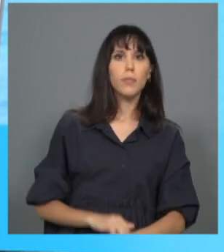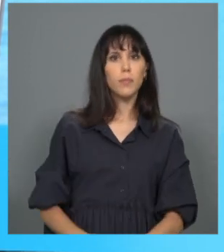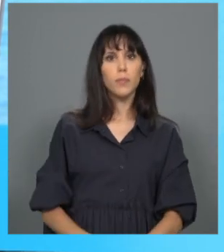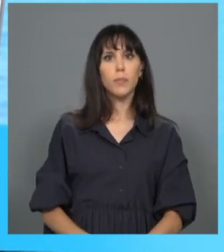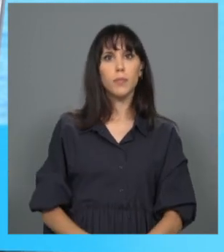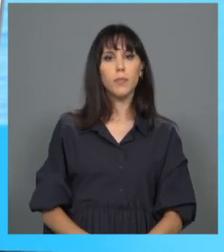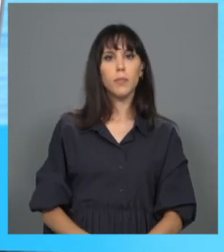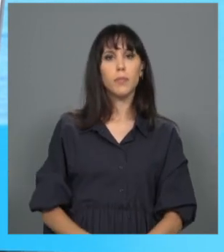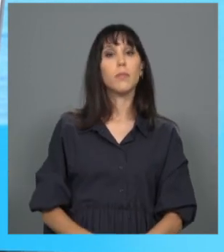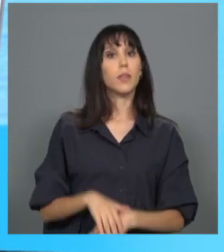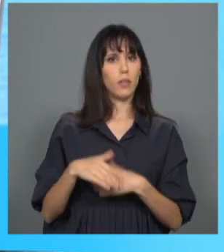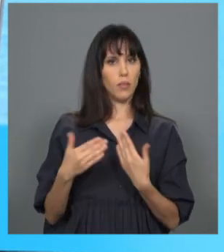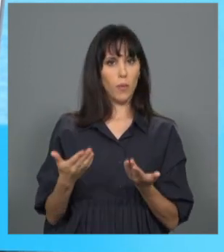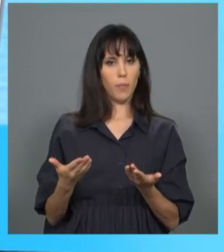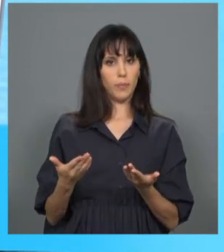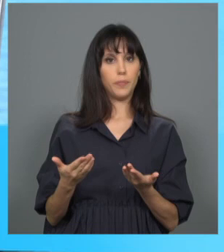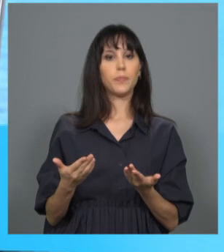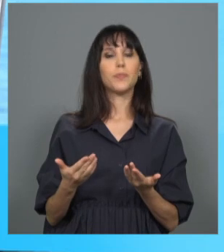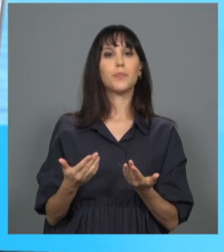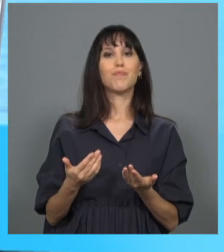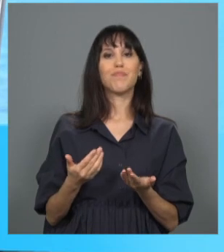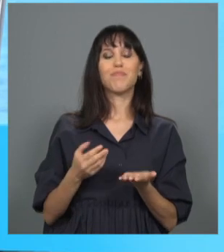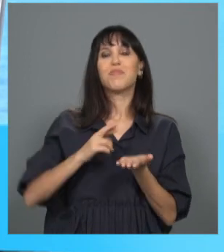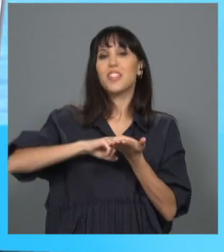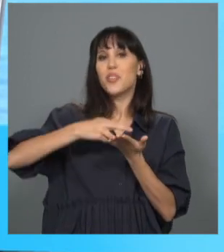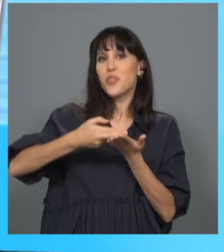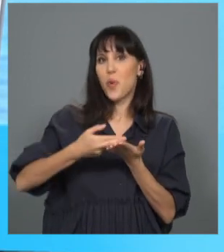bem, a boa tradução